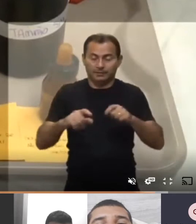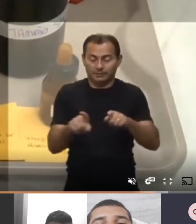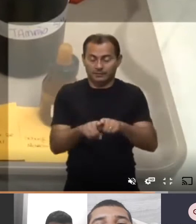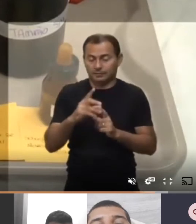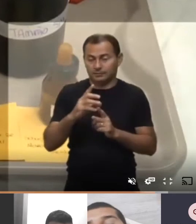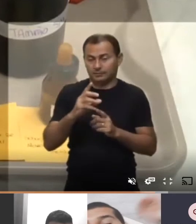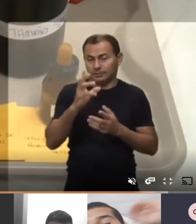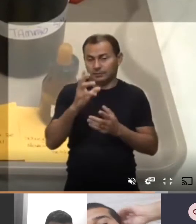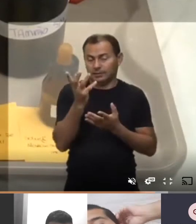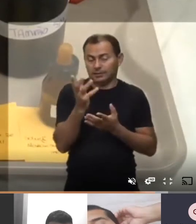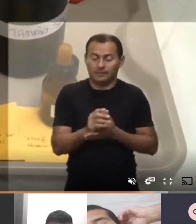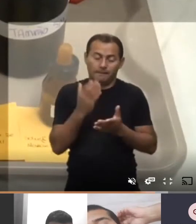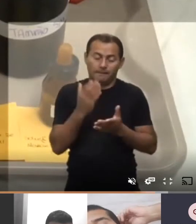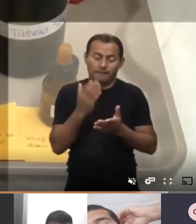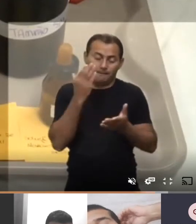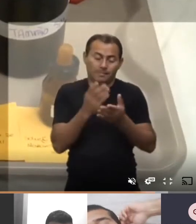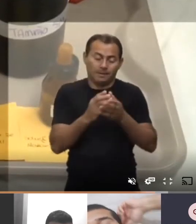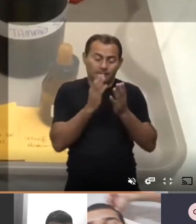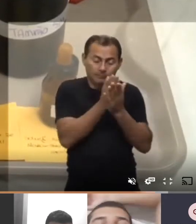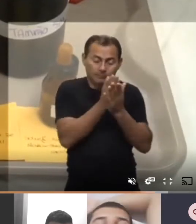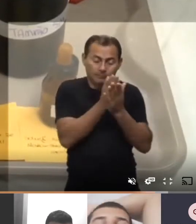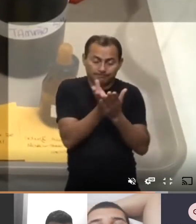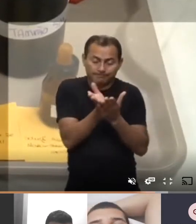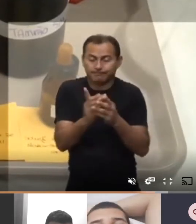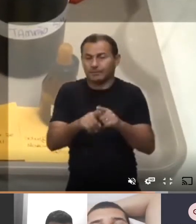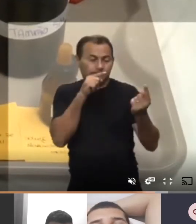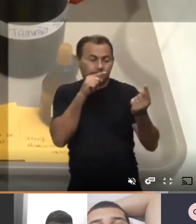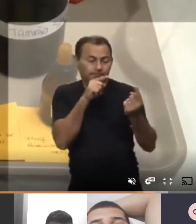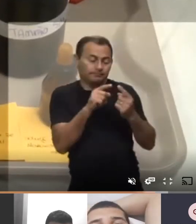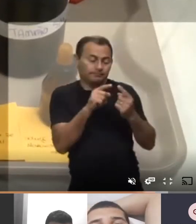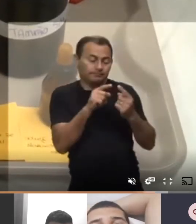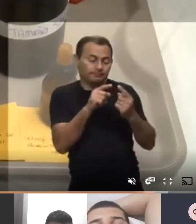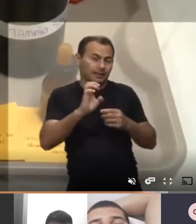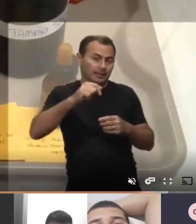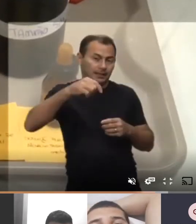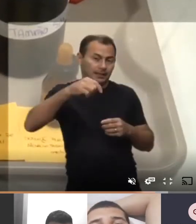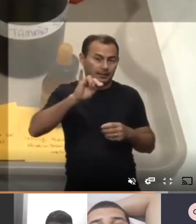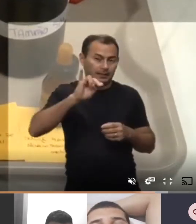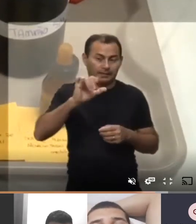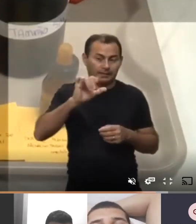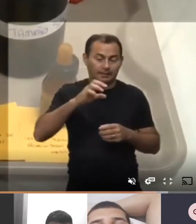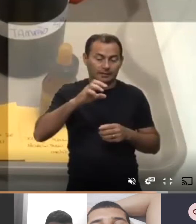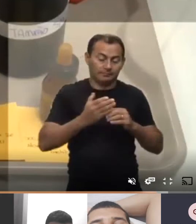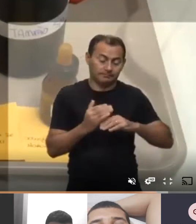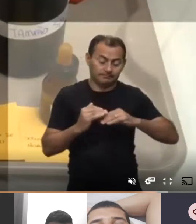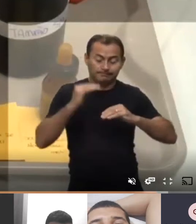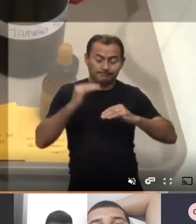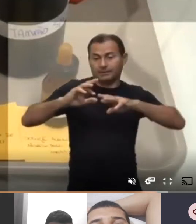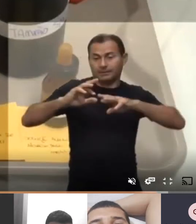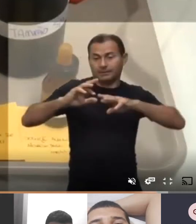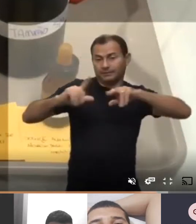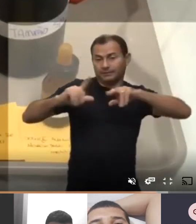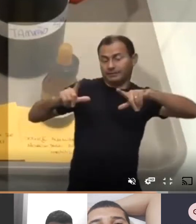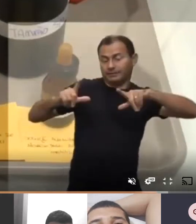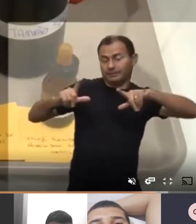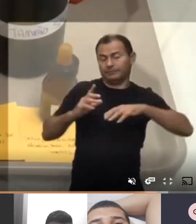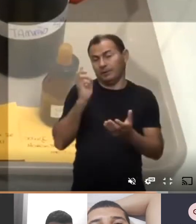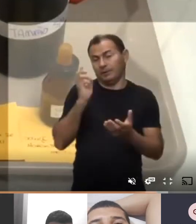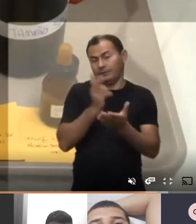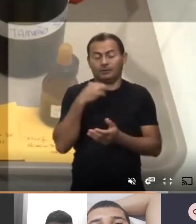dizer que o pH foi alterado, né? Então essa solução que a gente utilizou primeiro, com pH